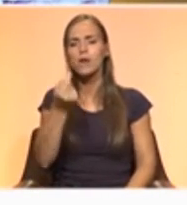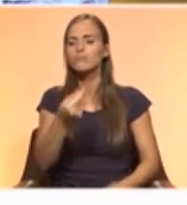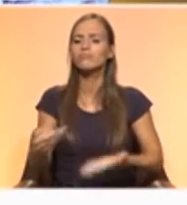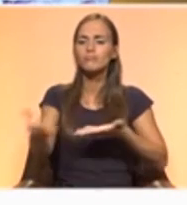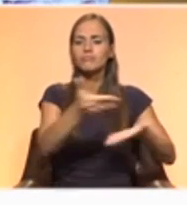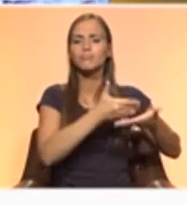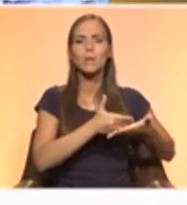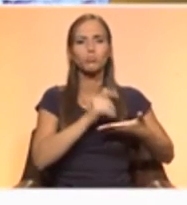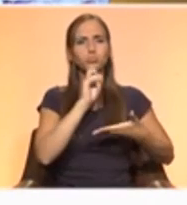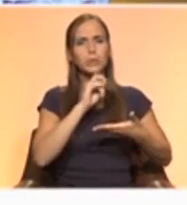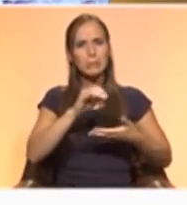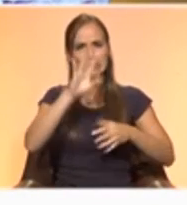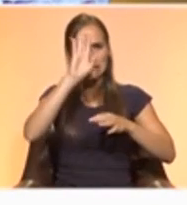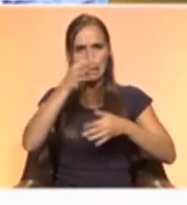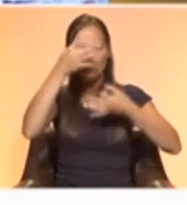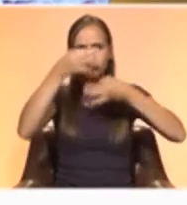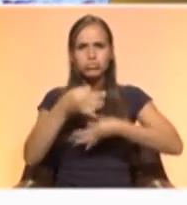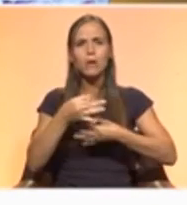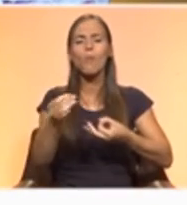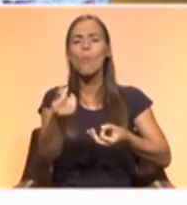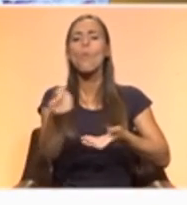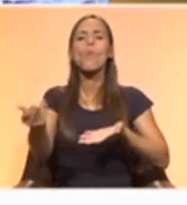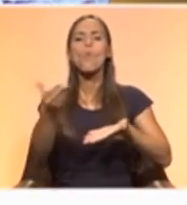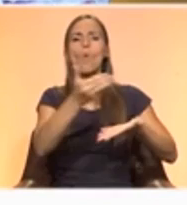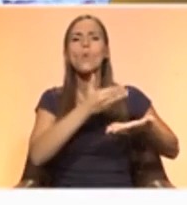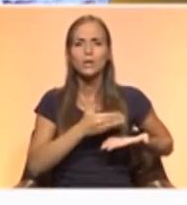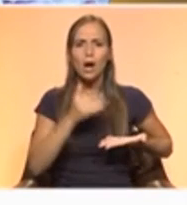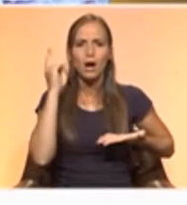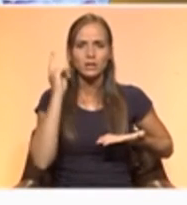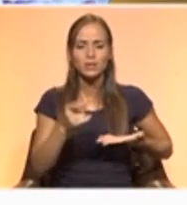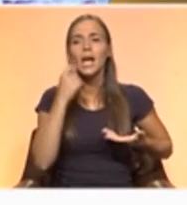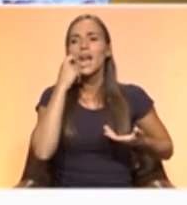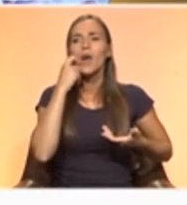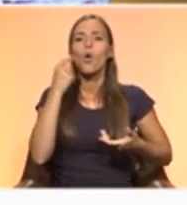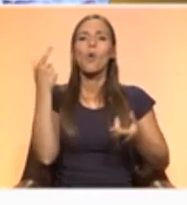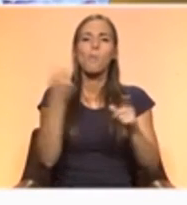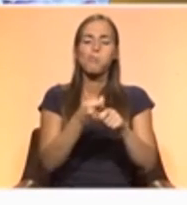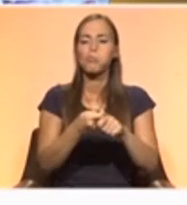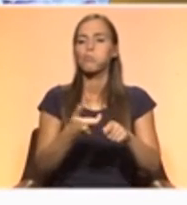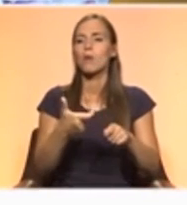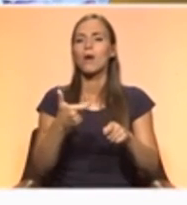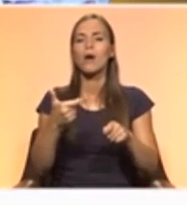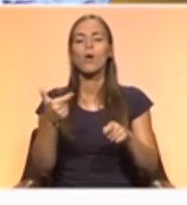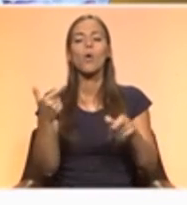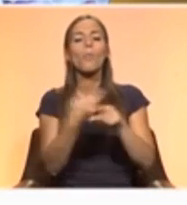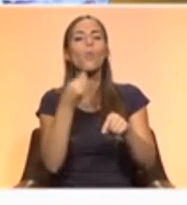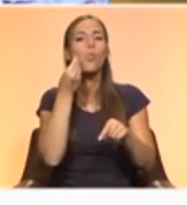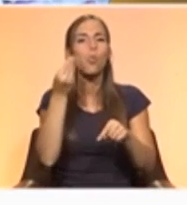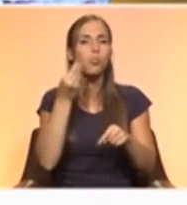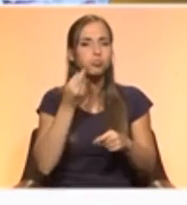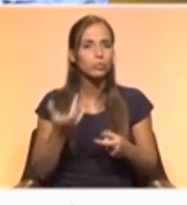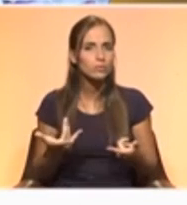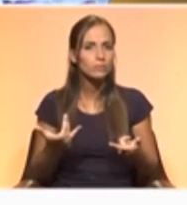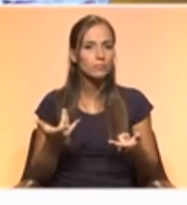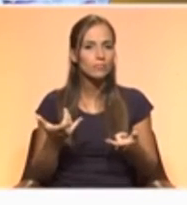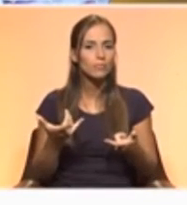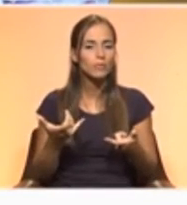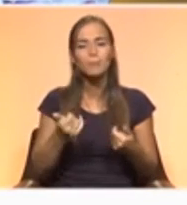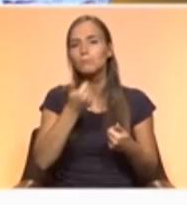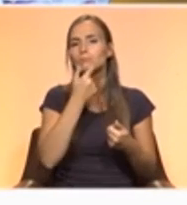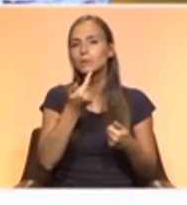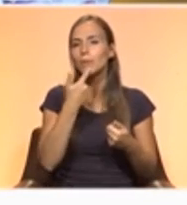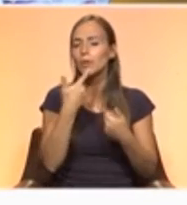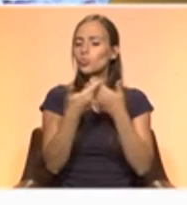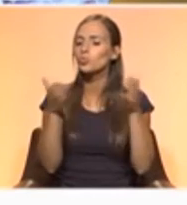pormenor de perceber de perceber H Quem compra como compra eh seguindo todo o percurso que um